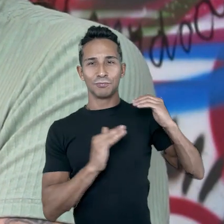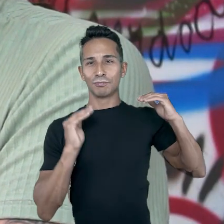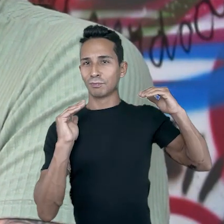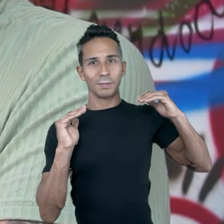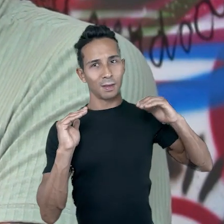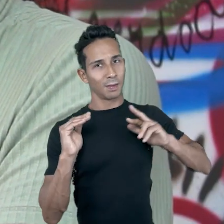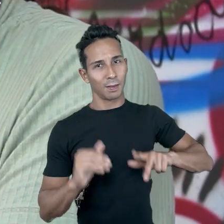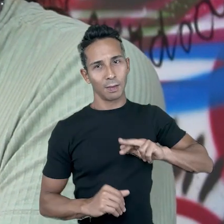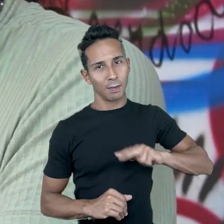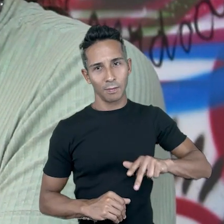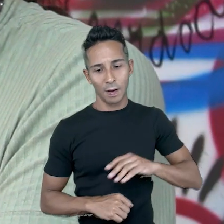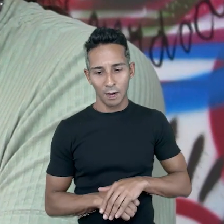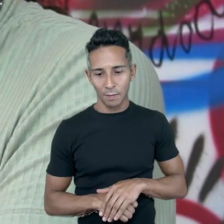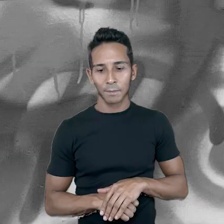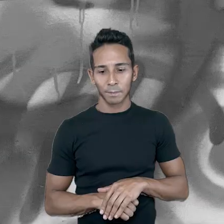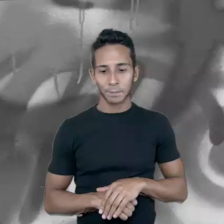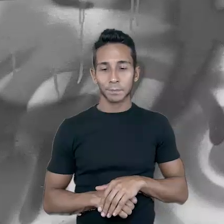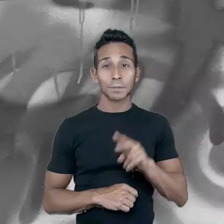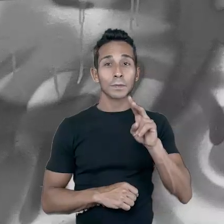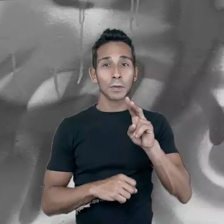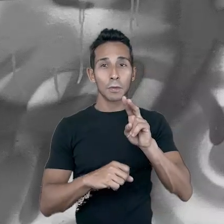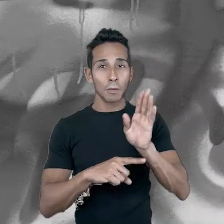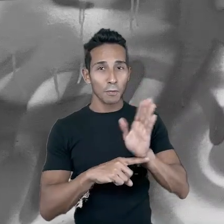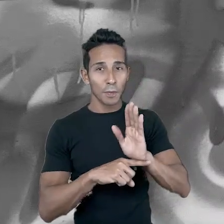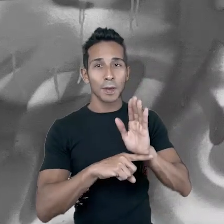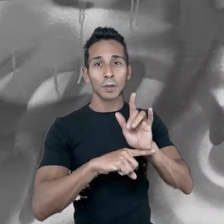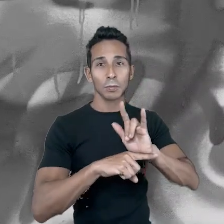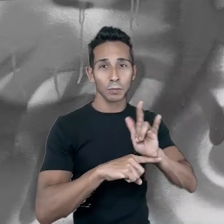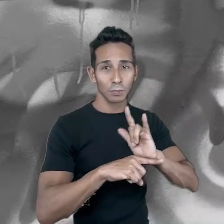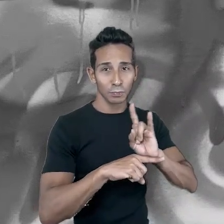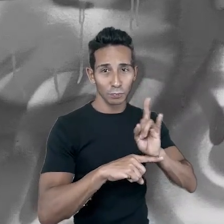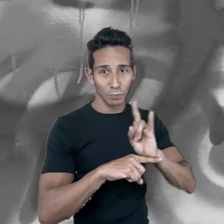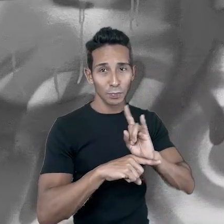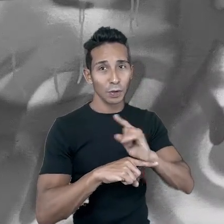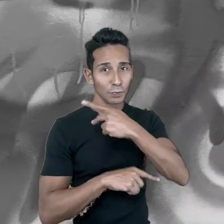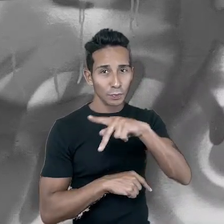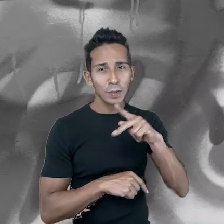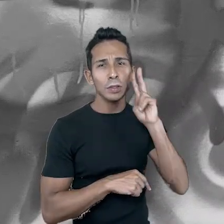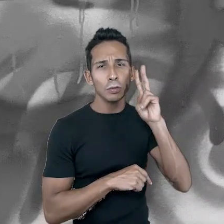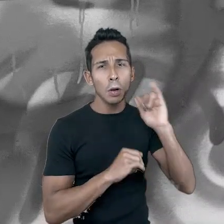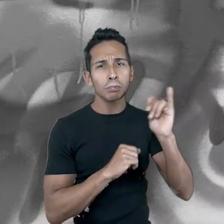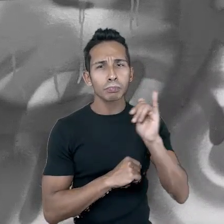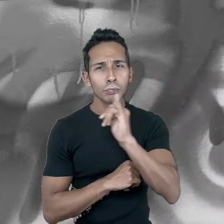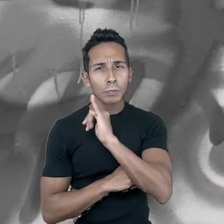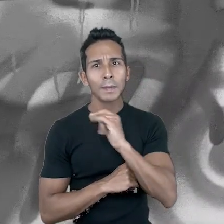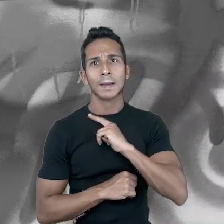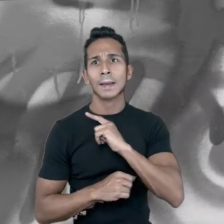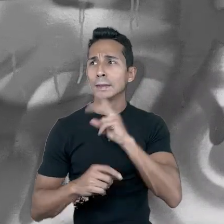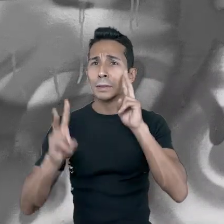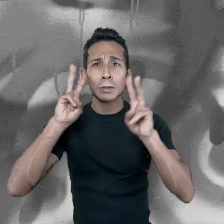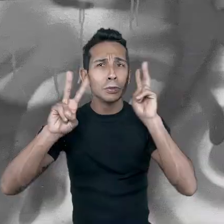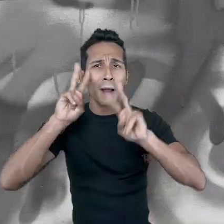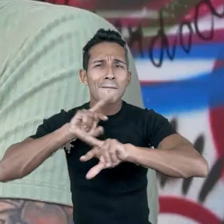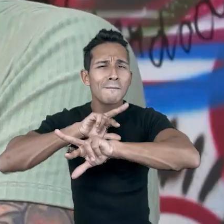não é uma história de privilégio, né? O documentário de vocês conta algumas dessas histórias, mas não são somente nossas histórias, existem